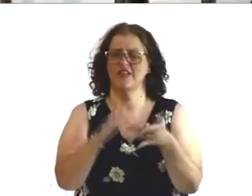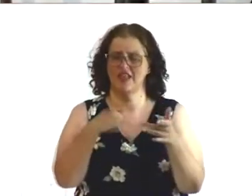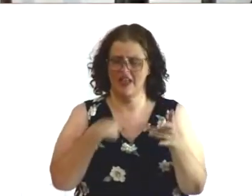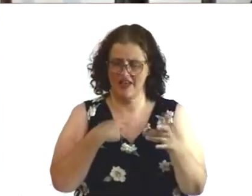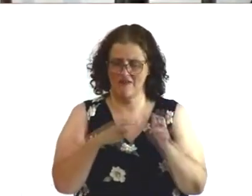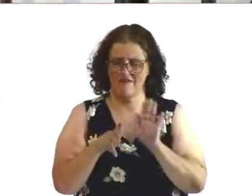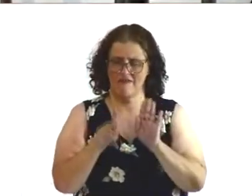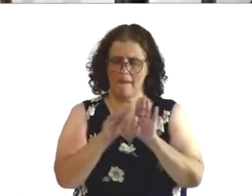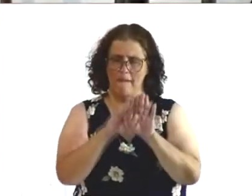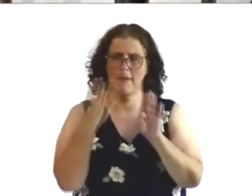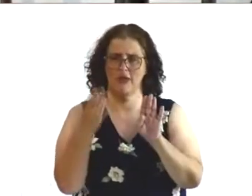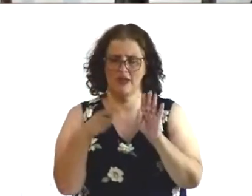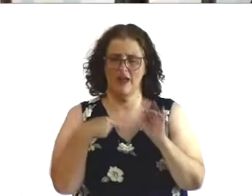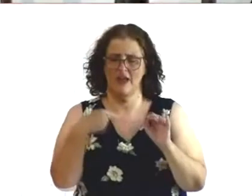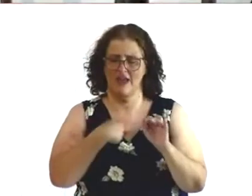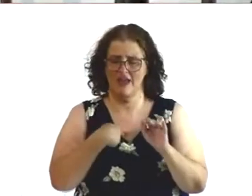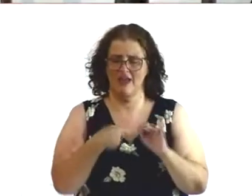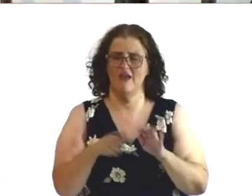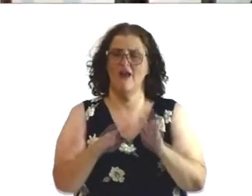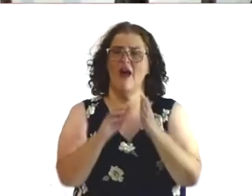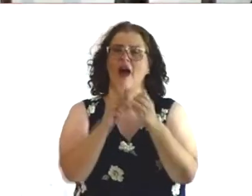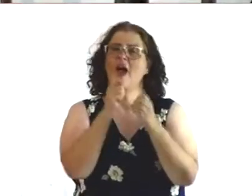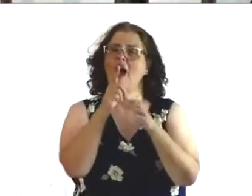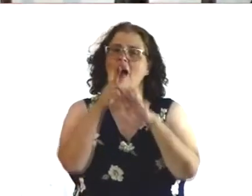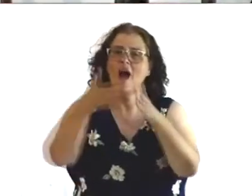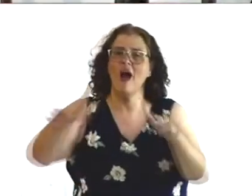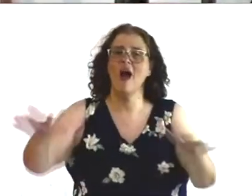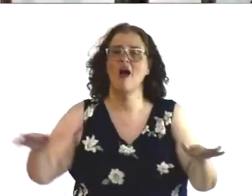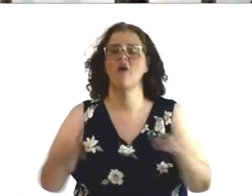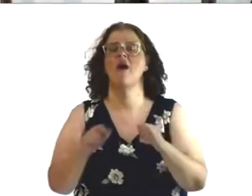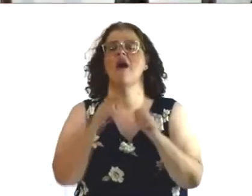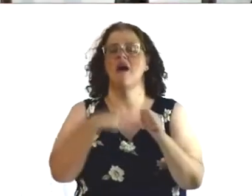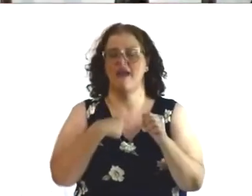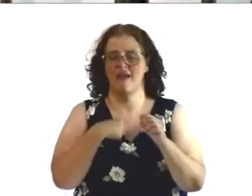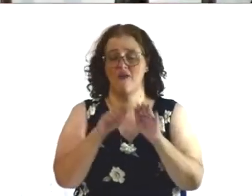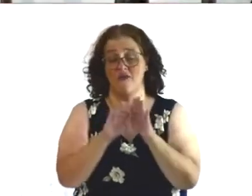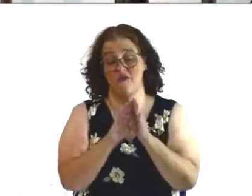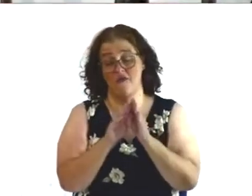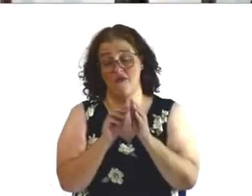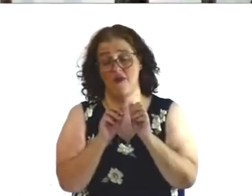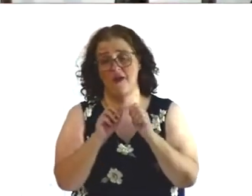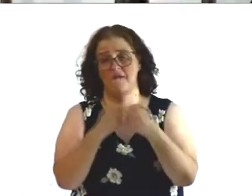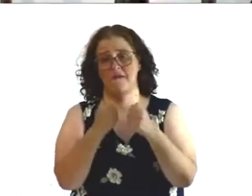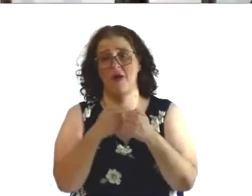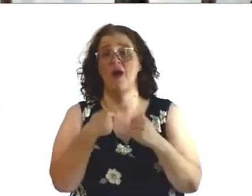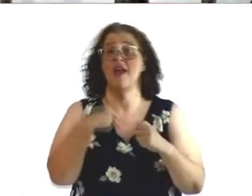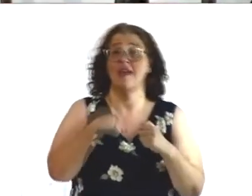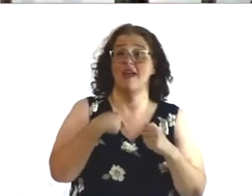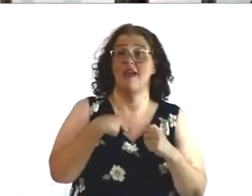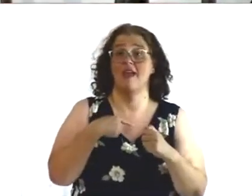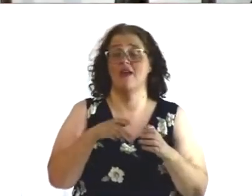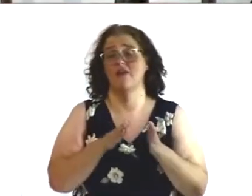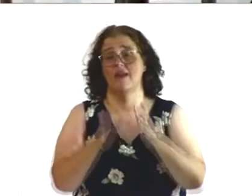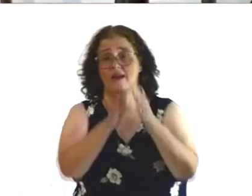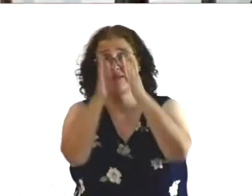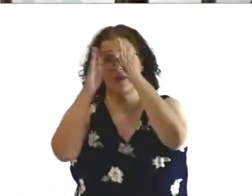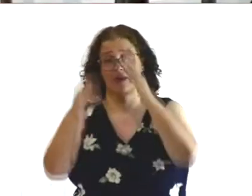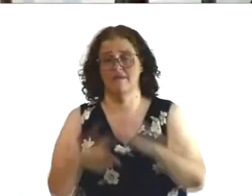morre. Se você não passar por essa porta, você fica no caminho largo, porque estreita é a porta que conduz à perdição.